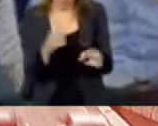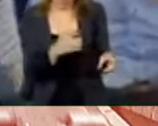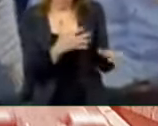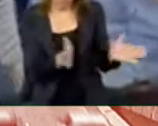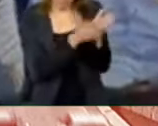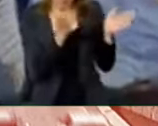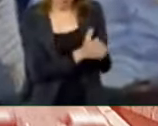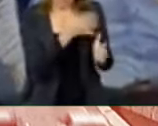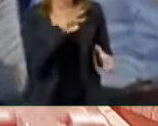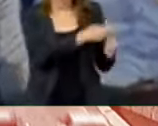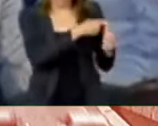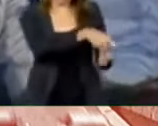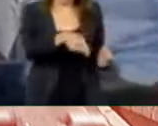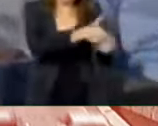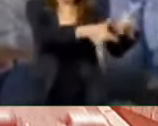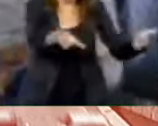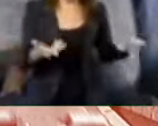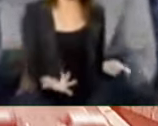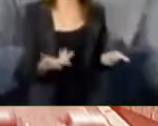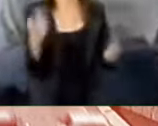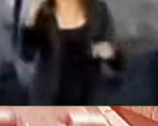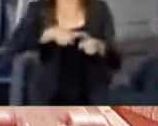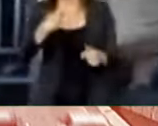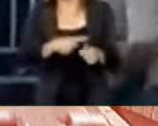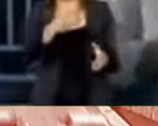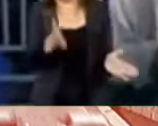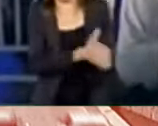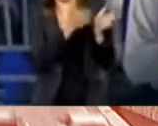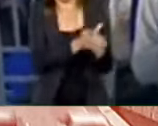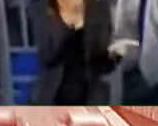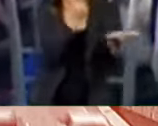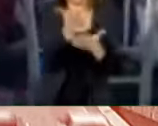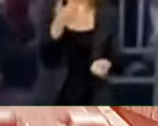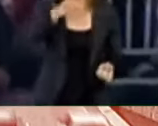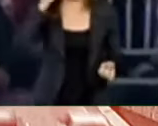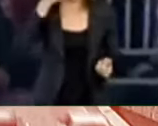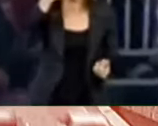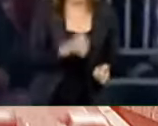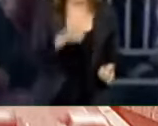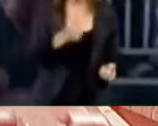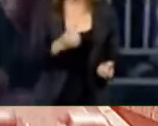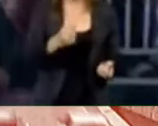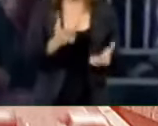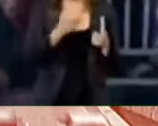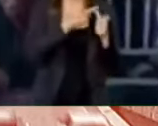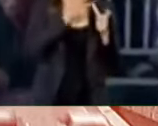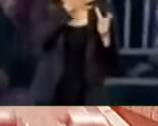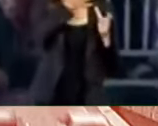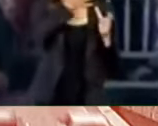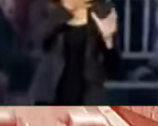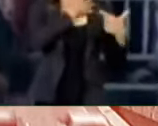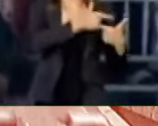né? Dele do lado daquele Nicolas, né? Aquele provocador juvenil, né? Aquela criança, né?